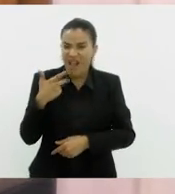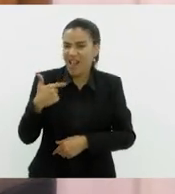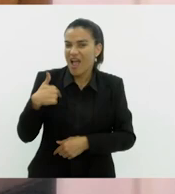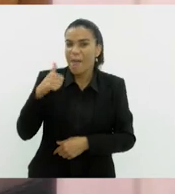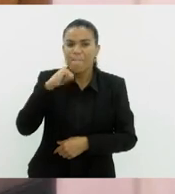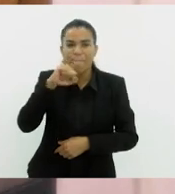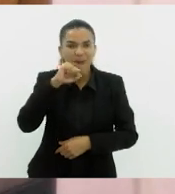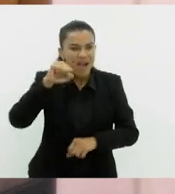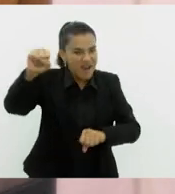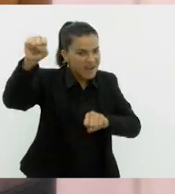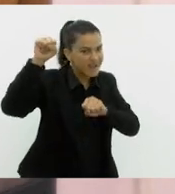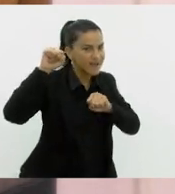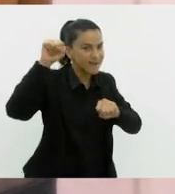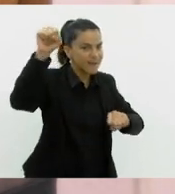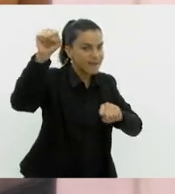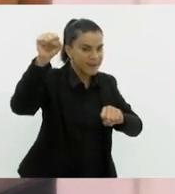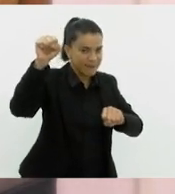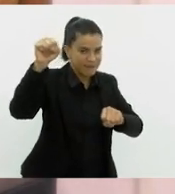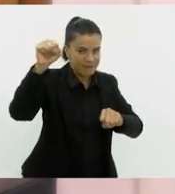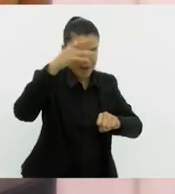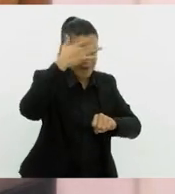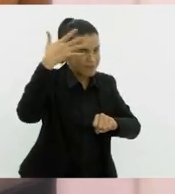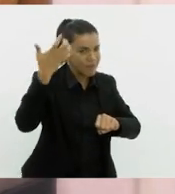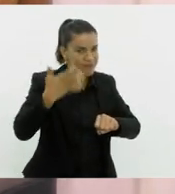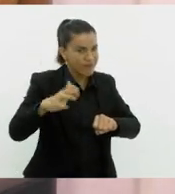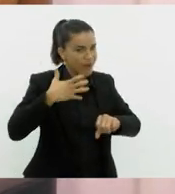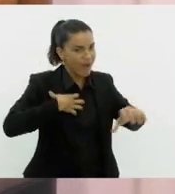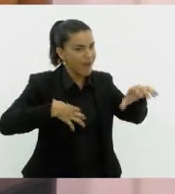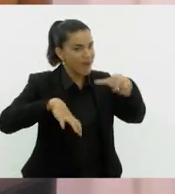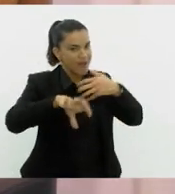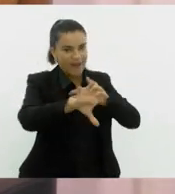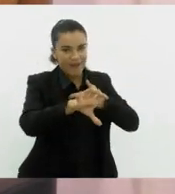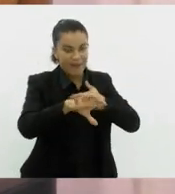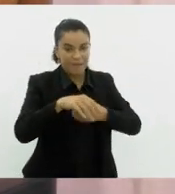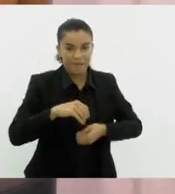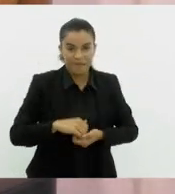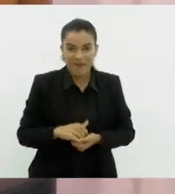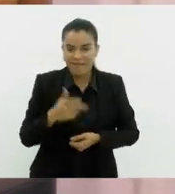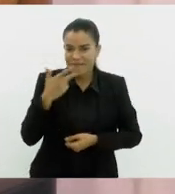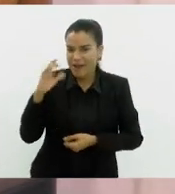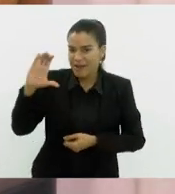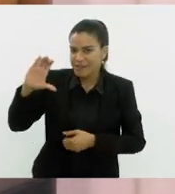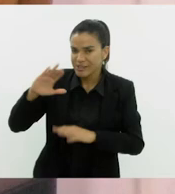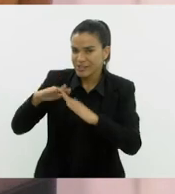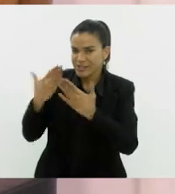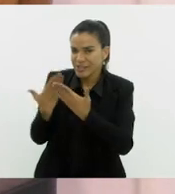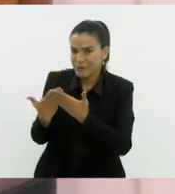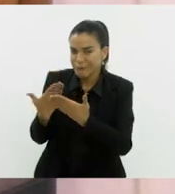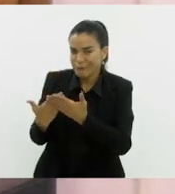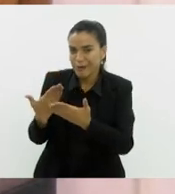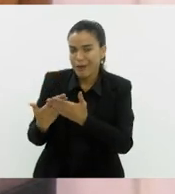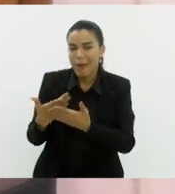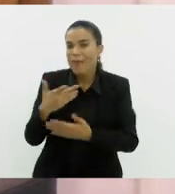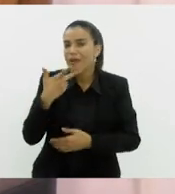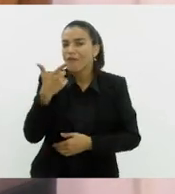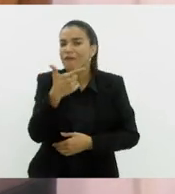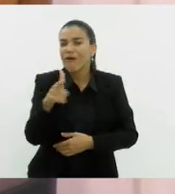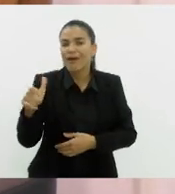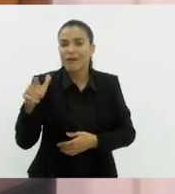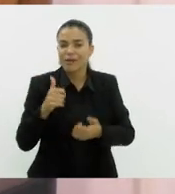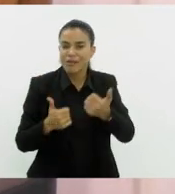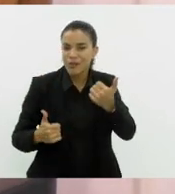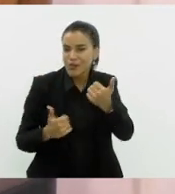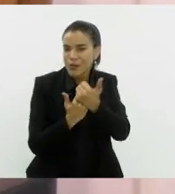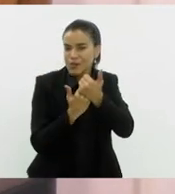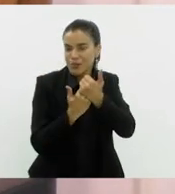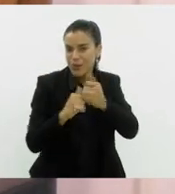mas ninguém quer estar no nosso lugar. Se fala de creche, mas não se fala do suporte que